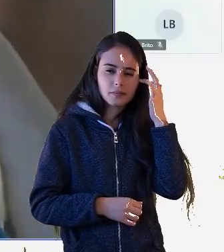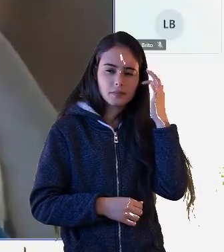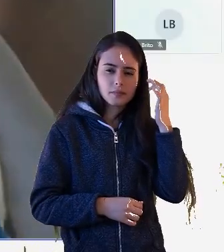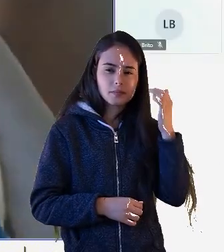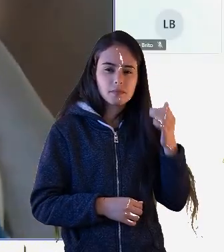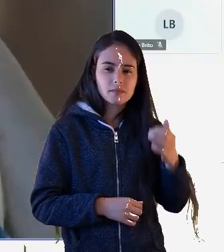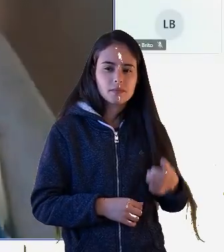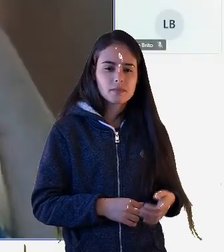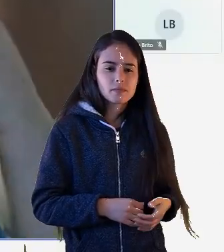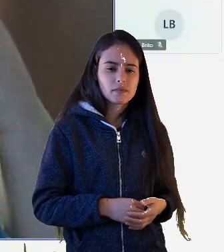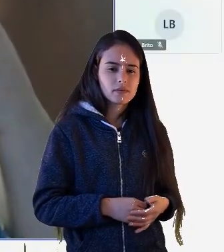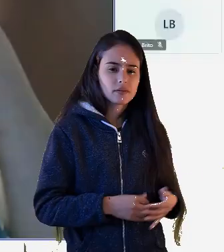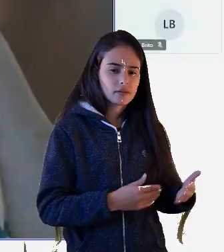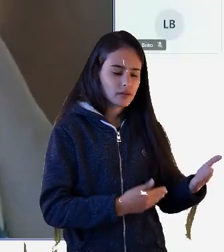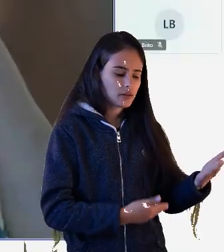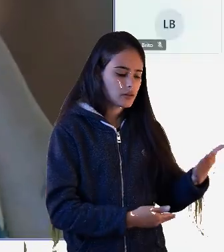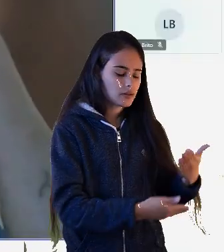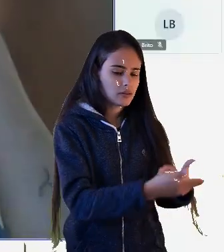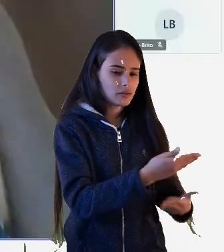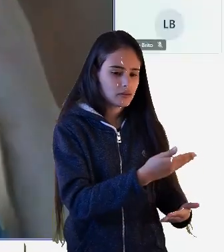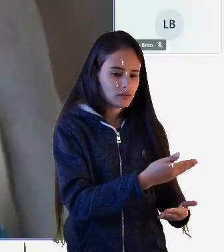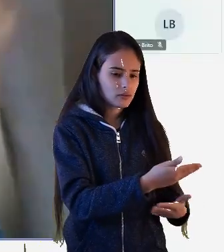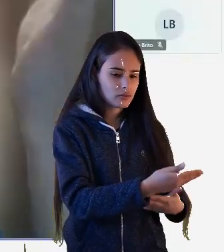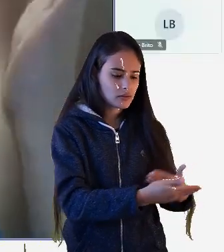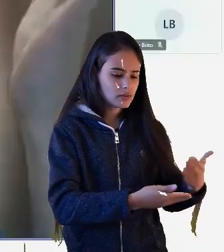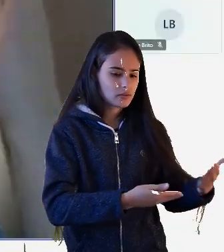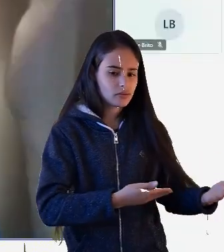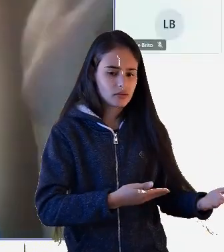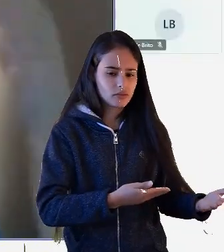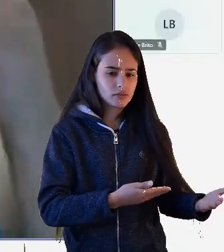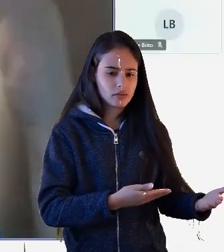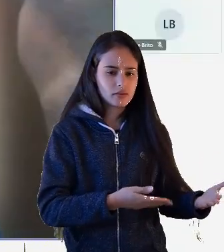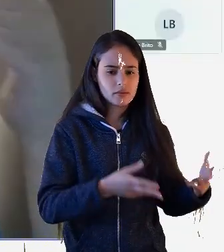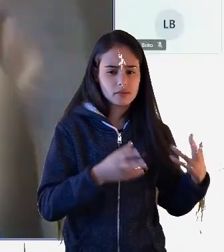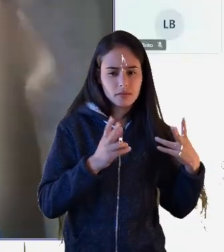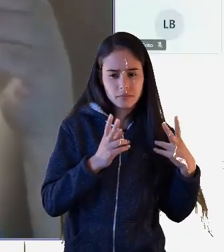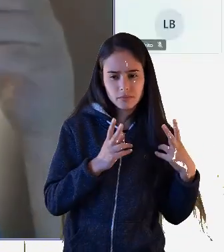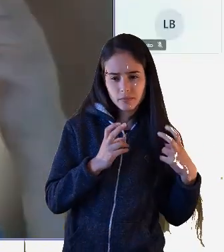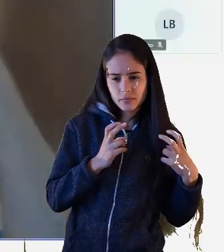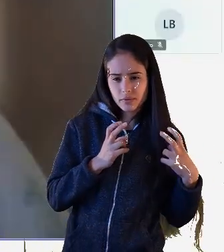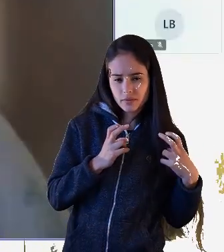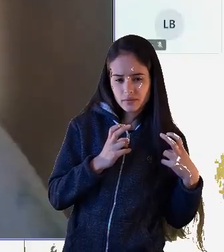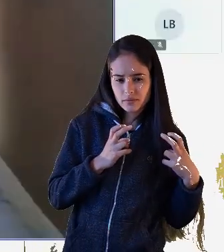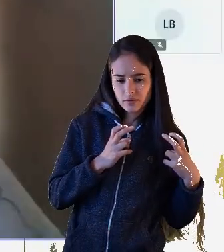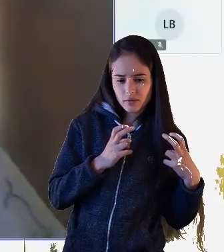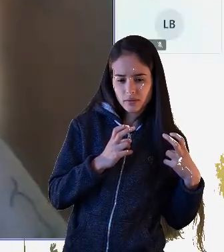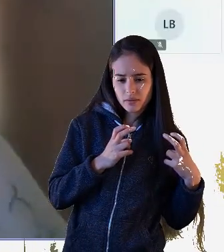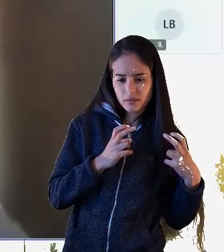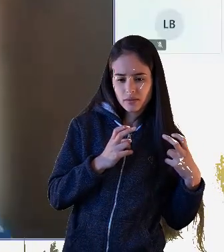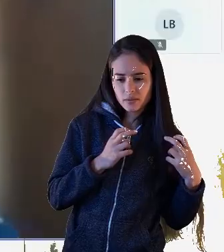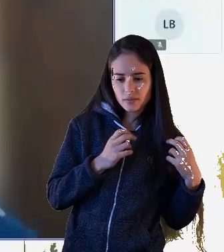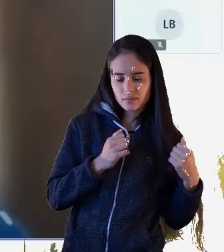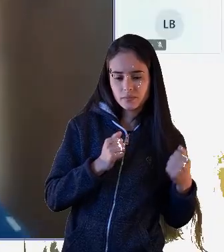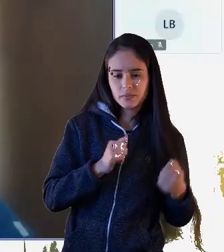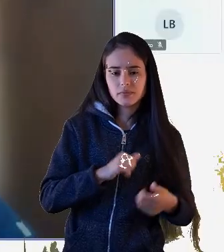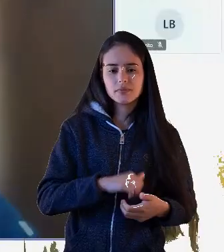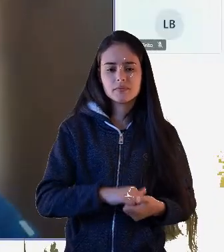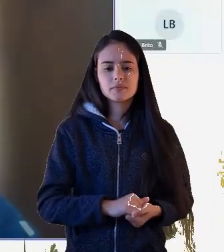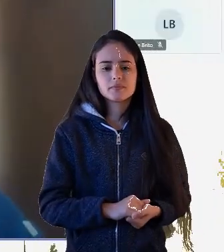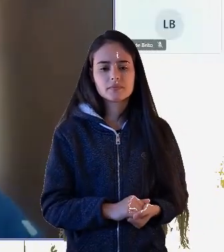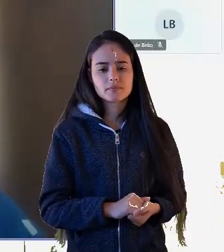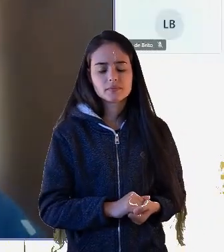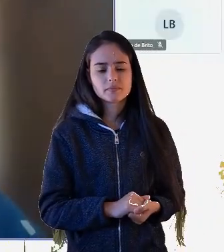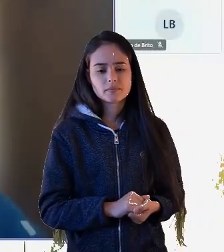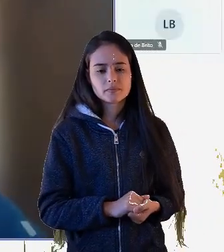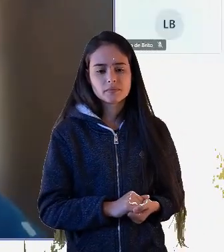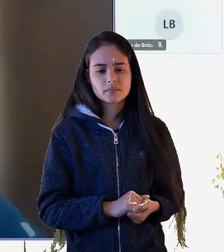tudo, que trabalha na reitoria, ela me falou: Aline, gostaríamos muito que você participasse, faz o curso, entra para a banca. Falei, mas Mônica,